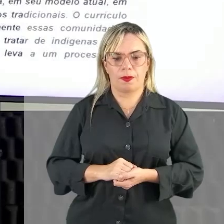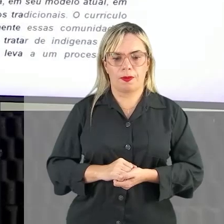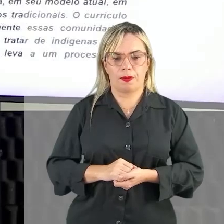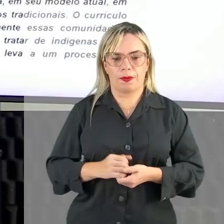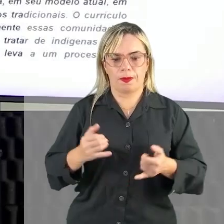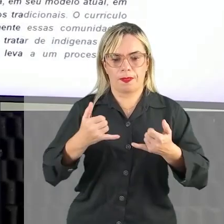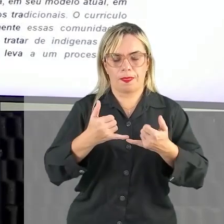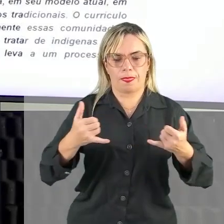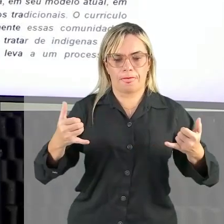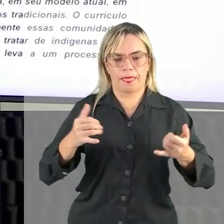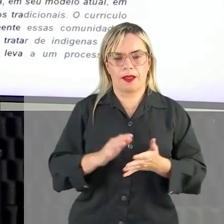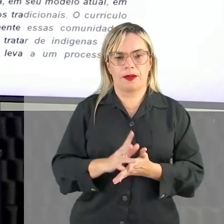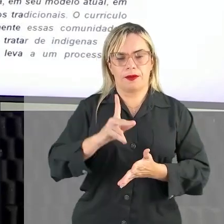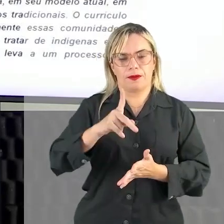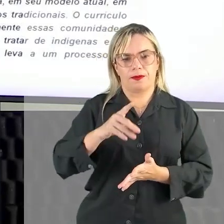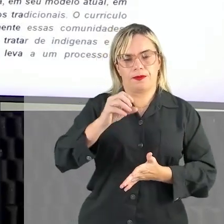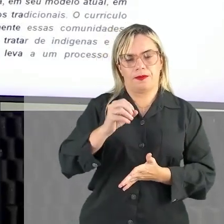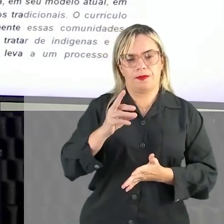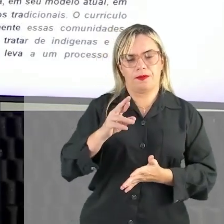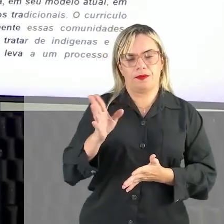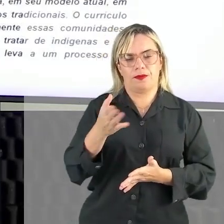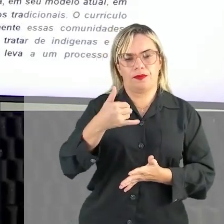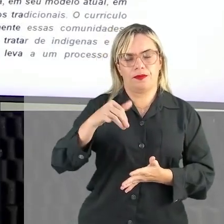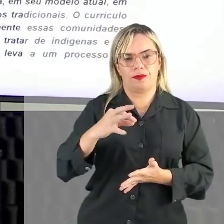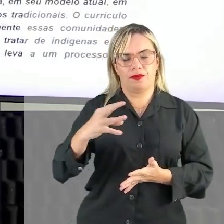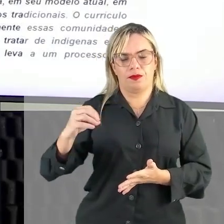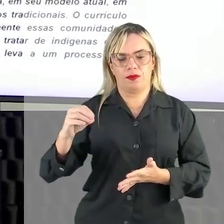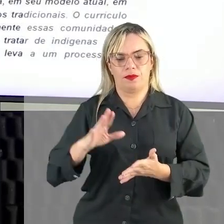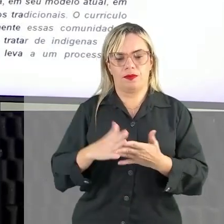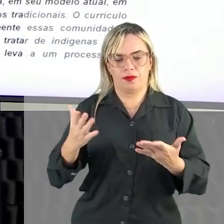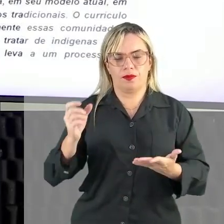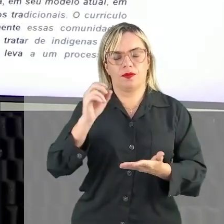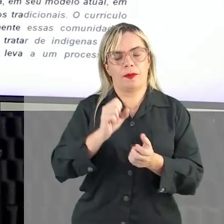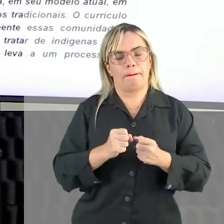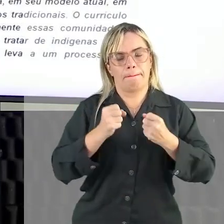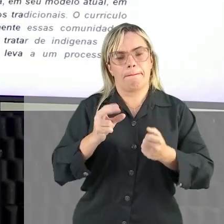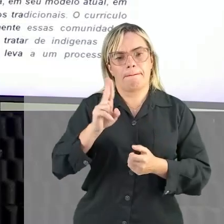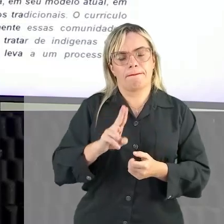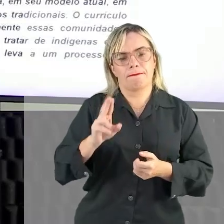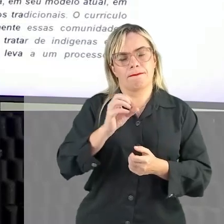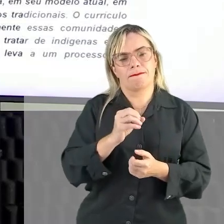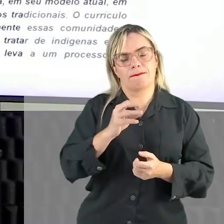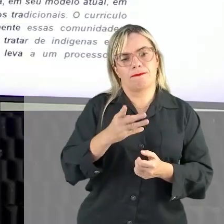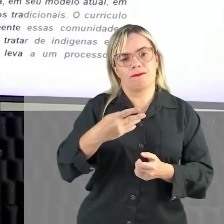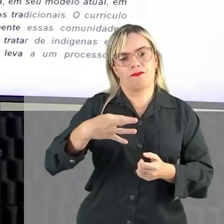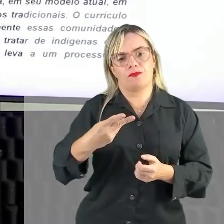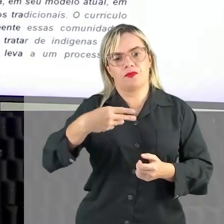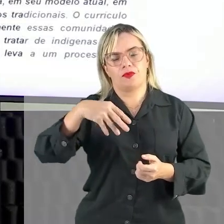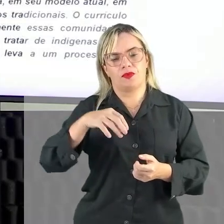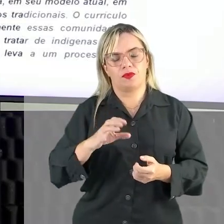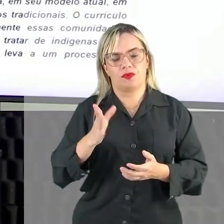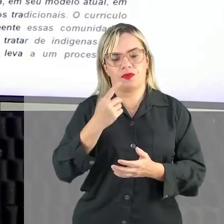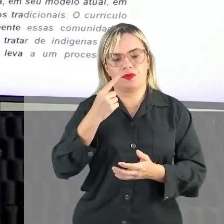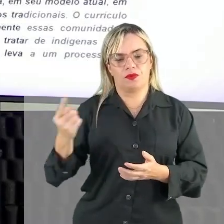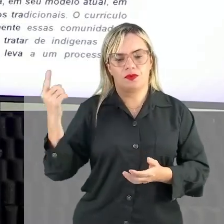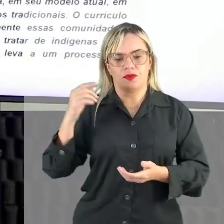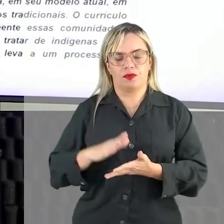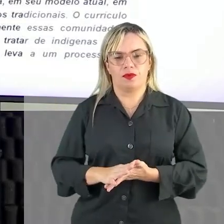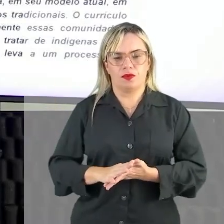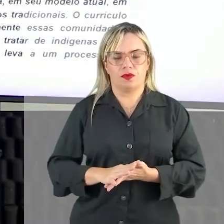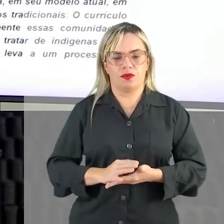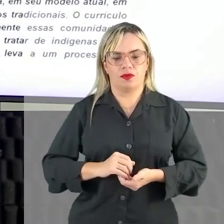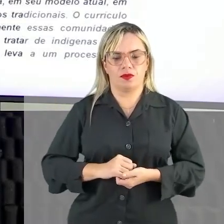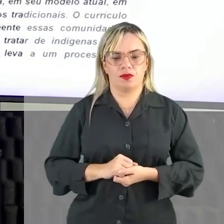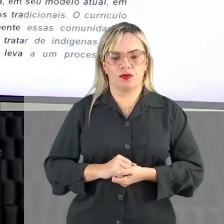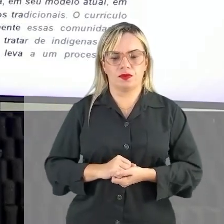final por isso observa-se nota-se que essa distorção leva a um processo